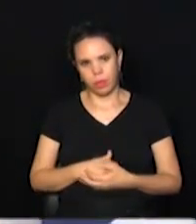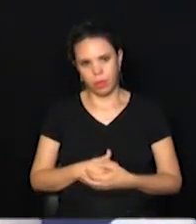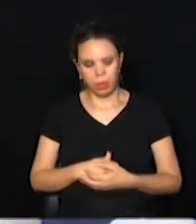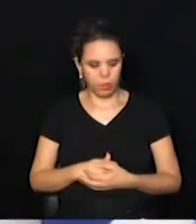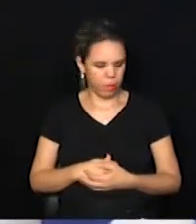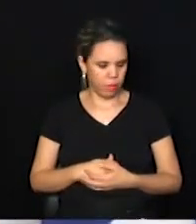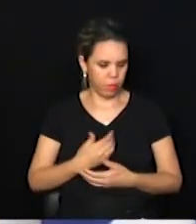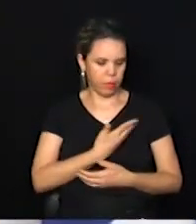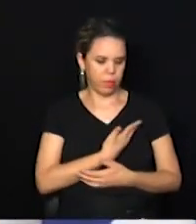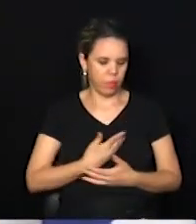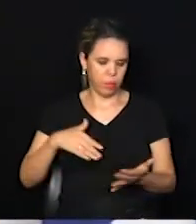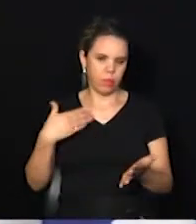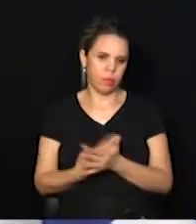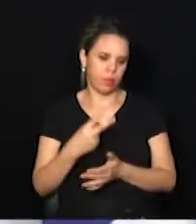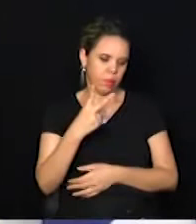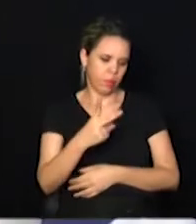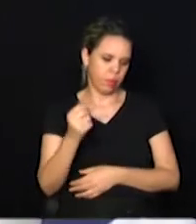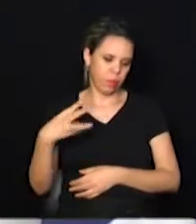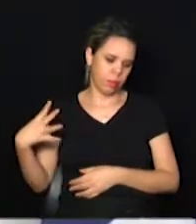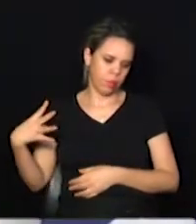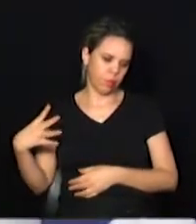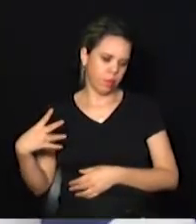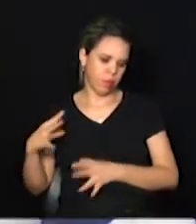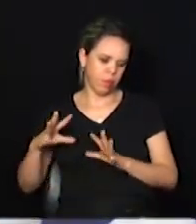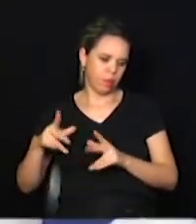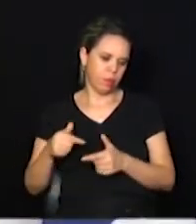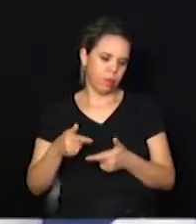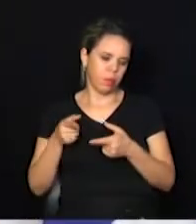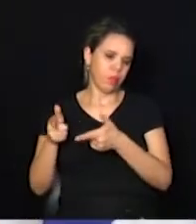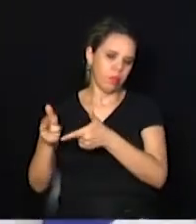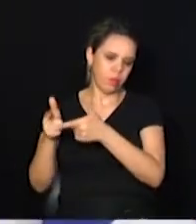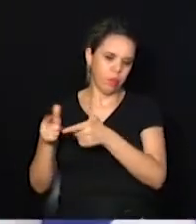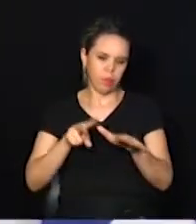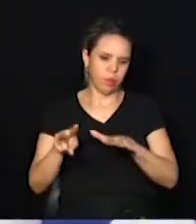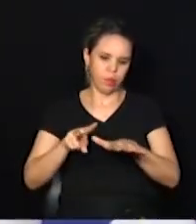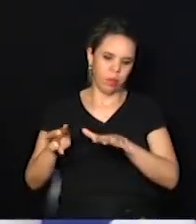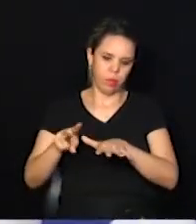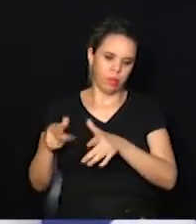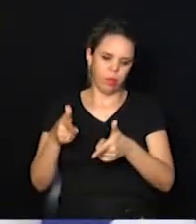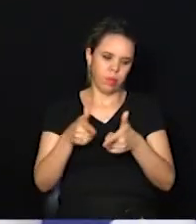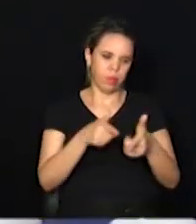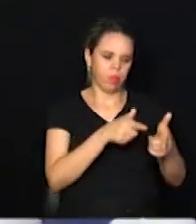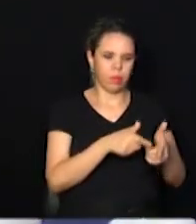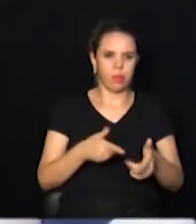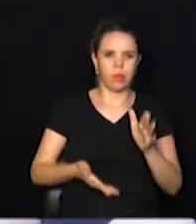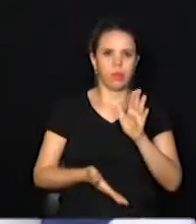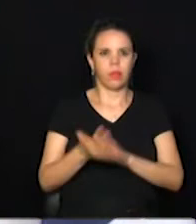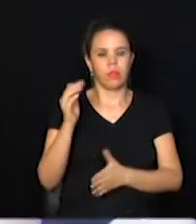no governo até 2004, com todas as ameaças semanalmente. Eu saí